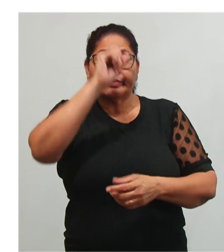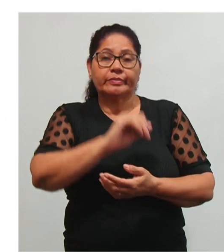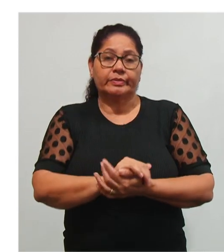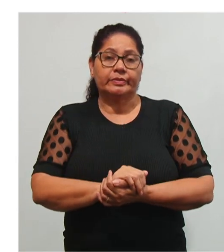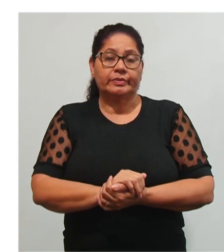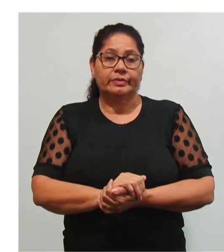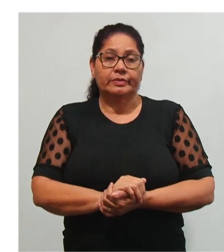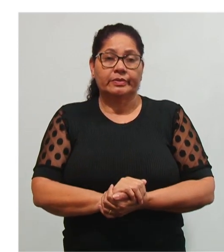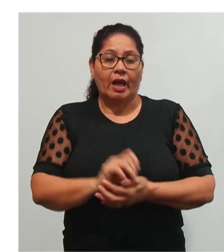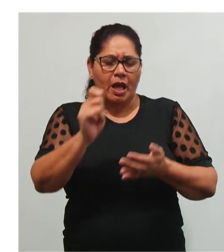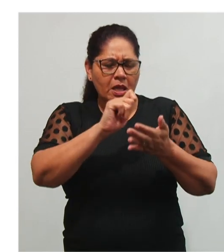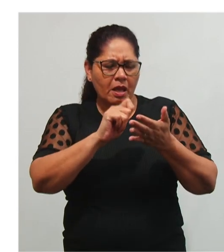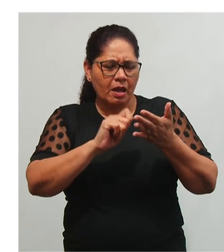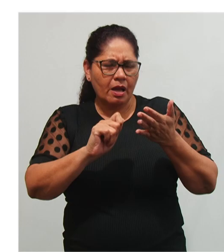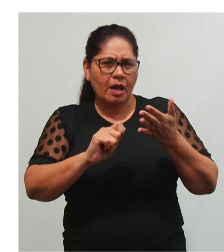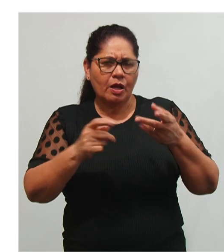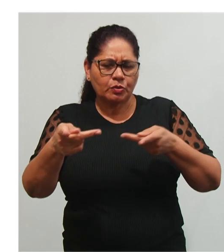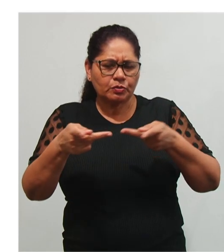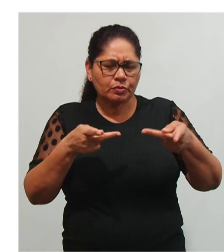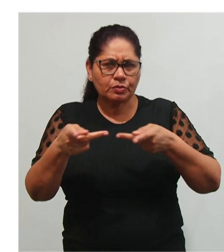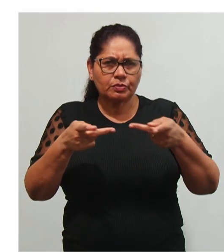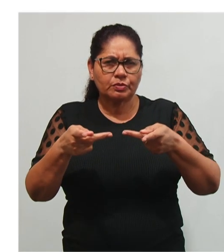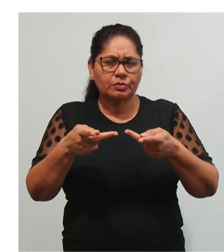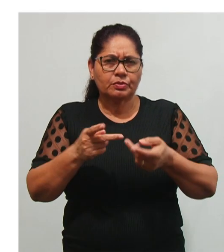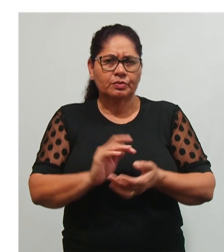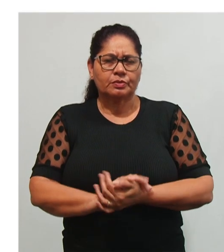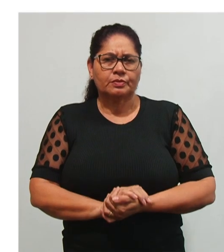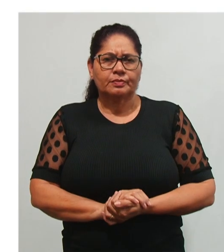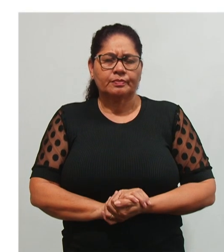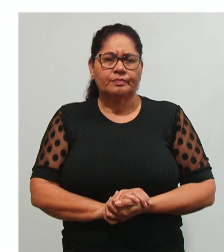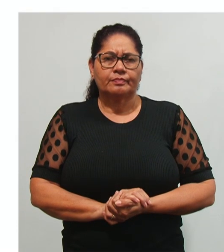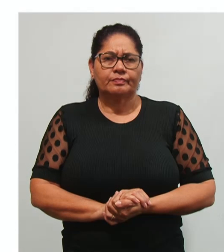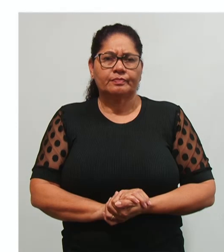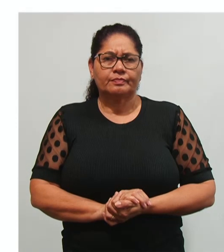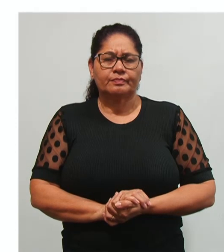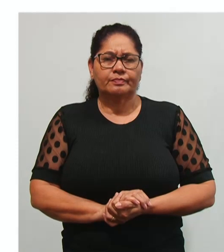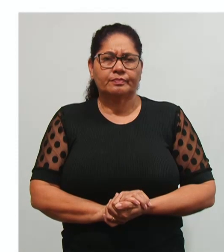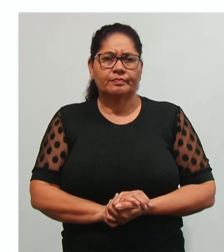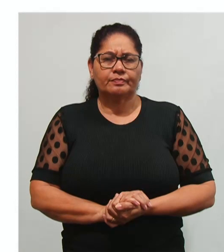aprender a escrever um projeto.